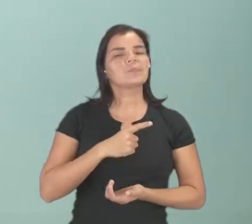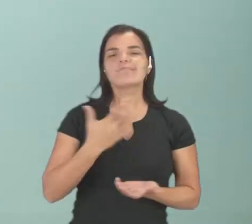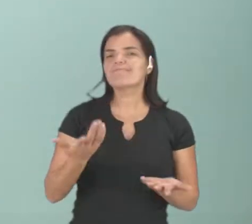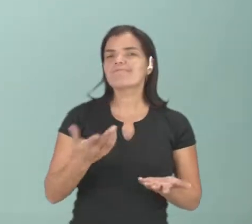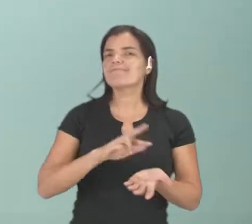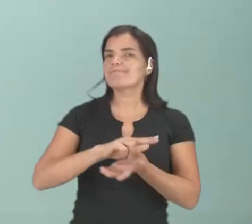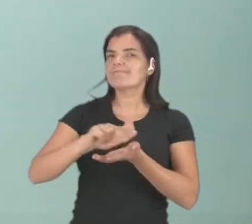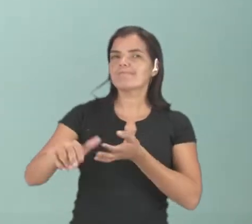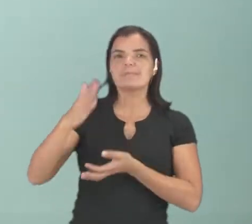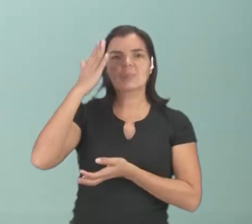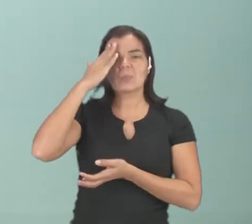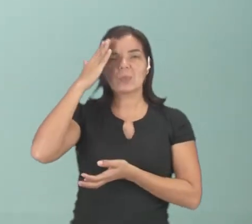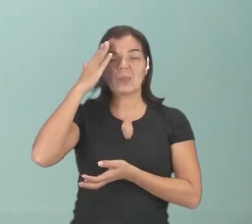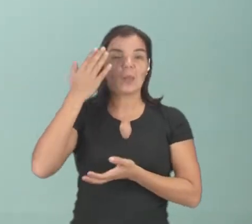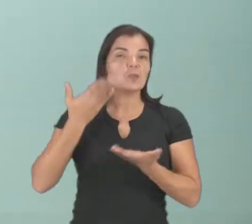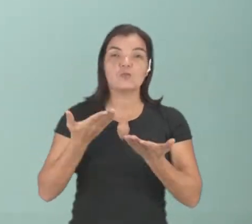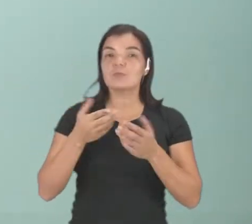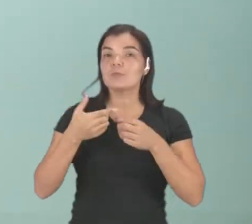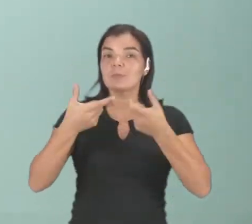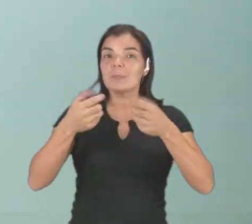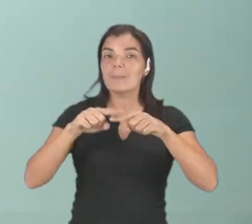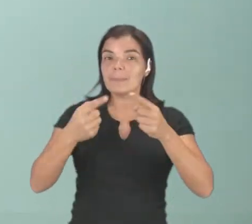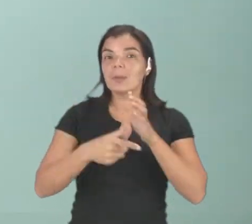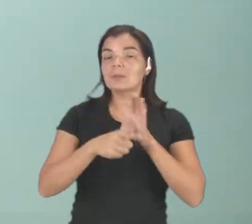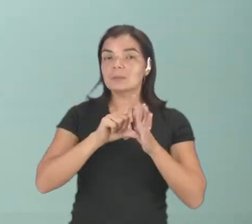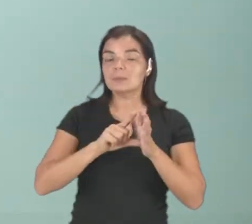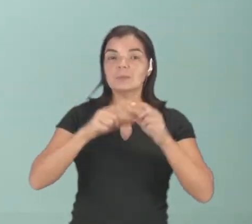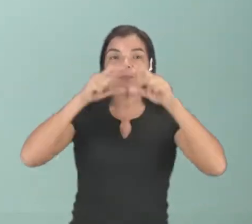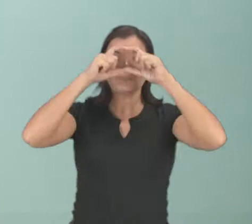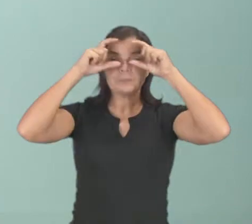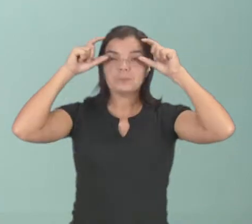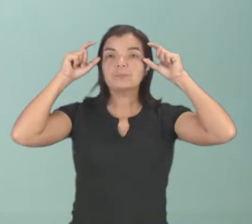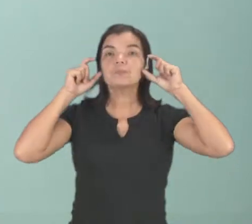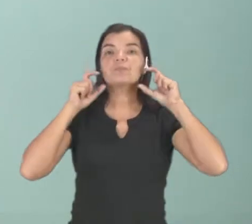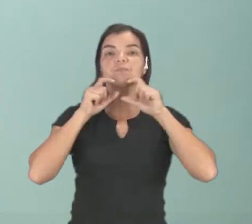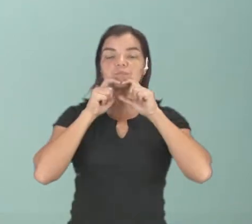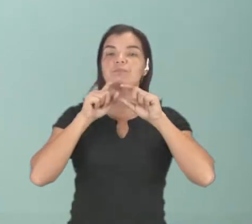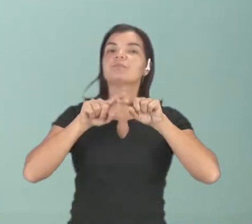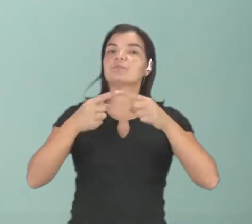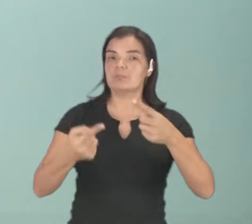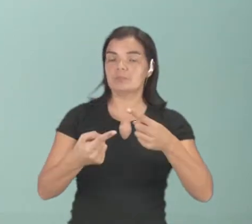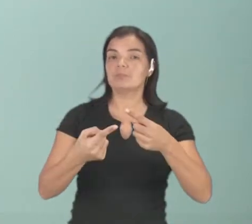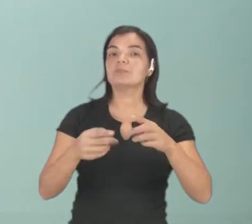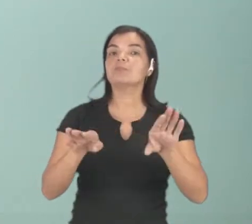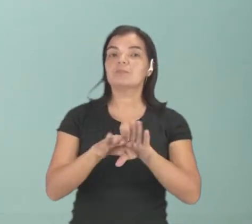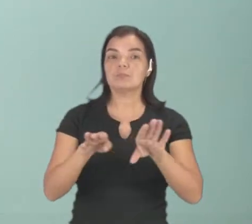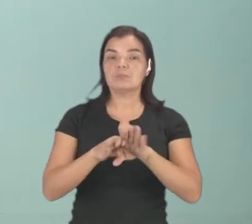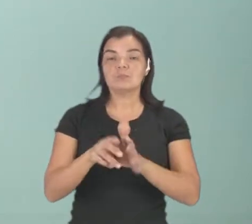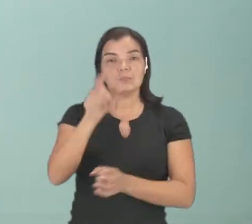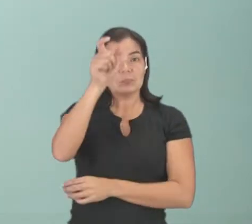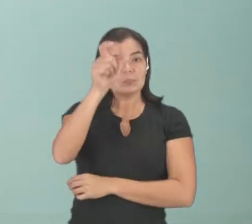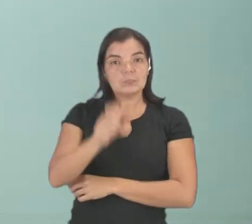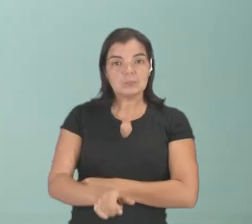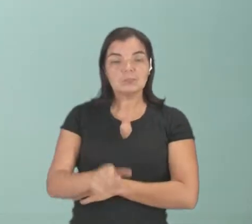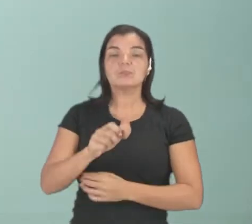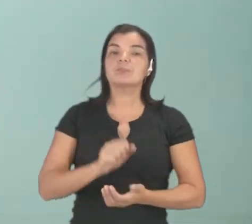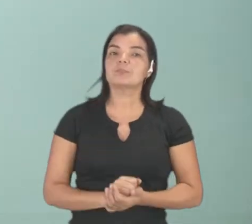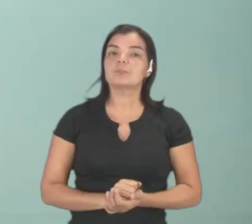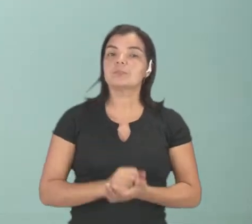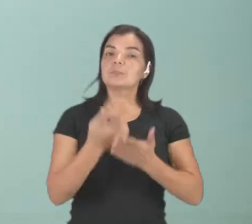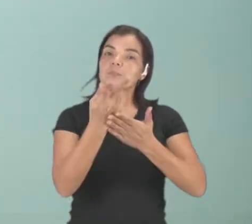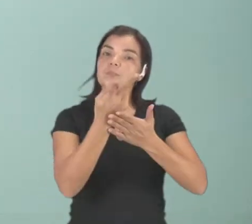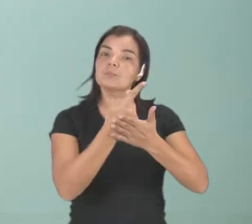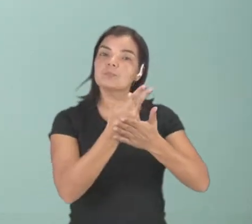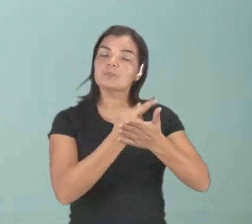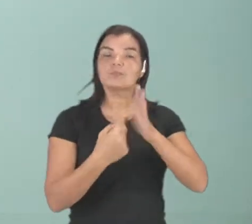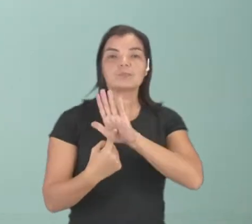muitas interpretações, a gente não vai entrar por aí. Mas antes de Da Vinci, que consagrou a forma humana numa obra de